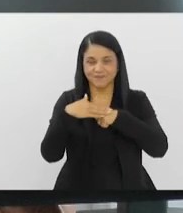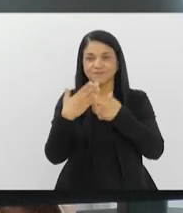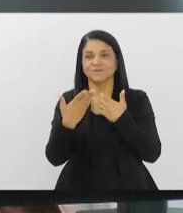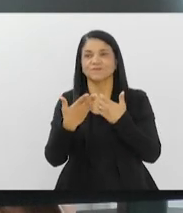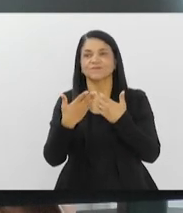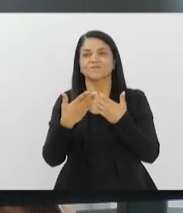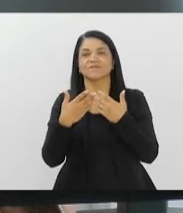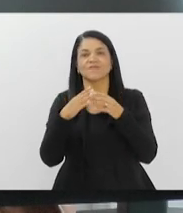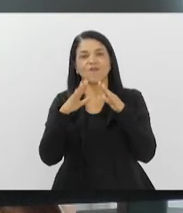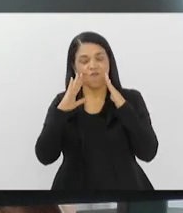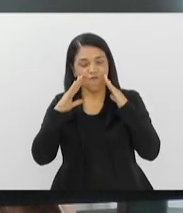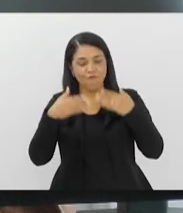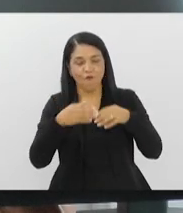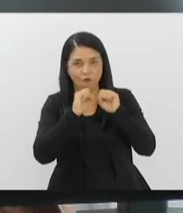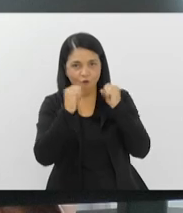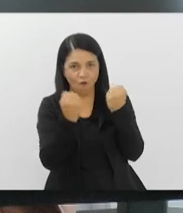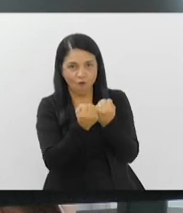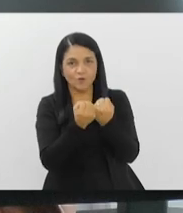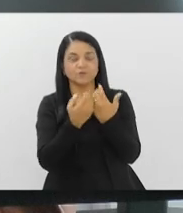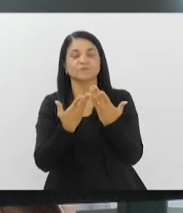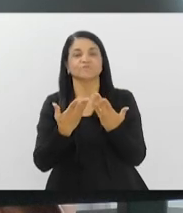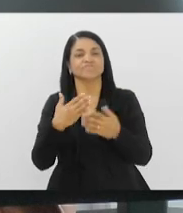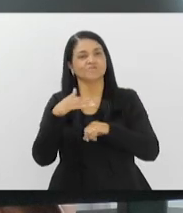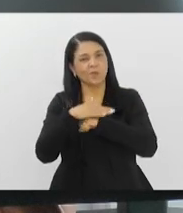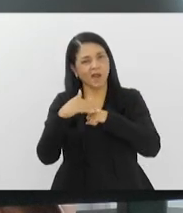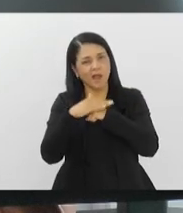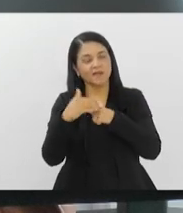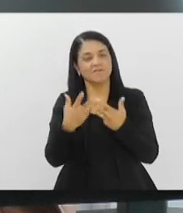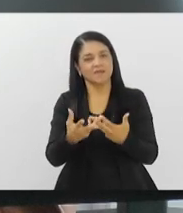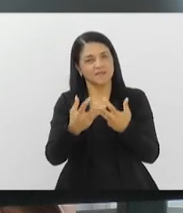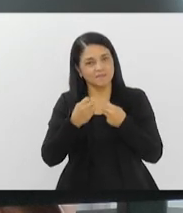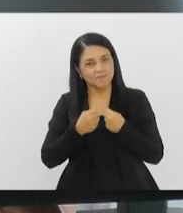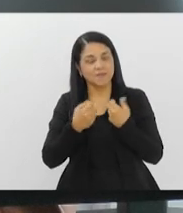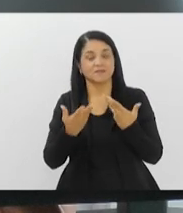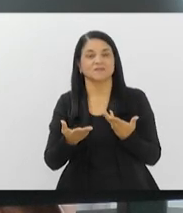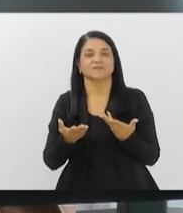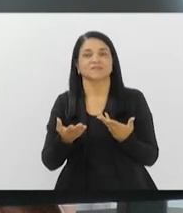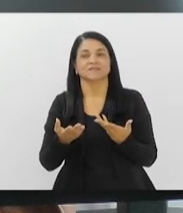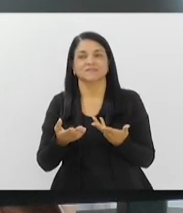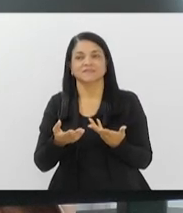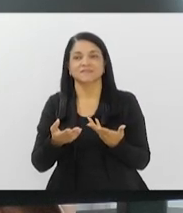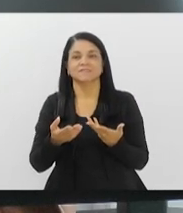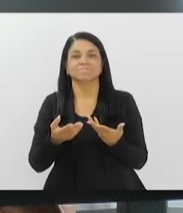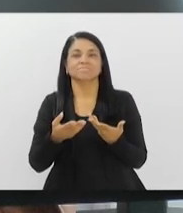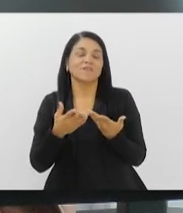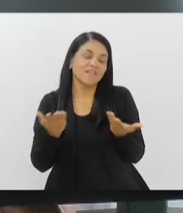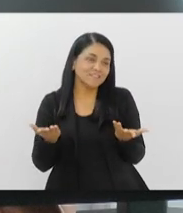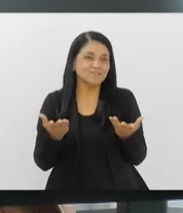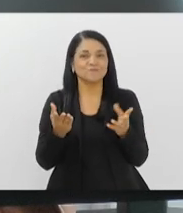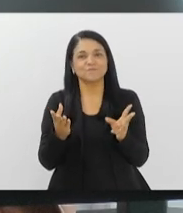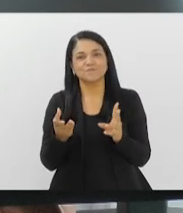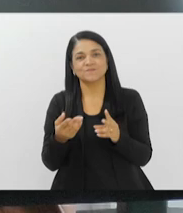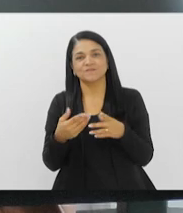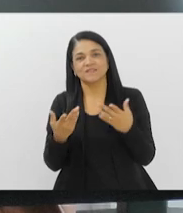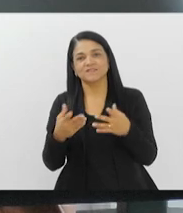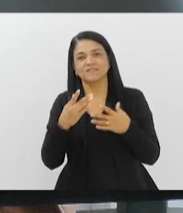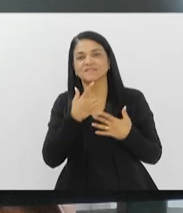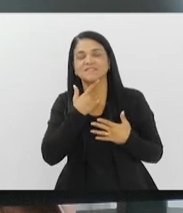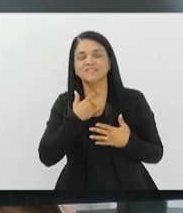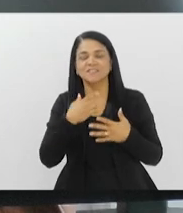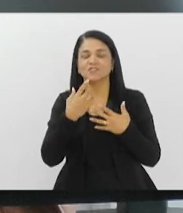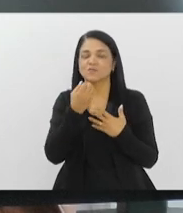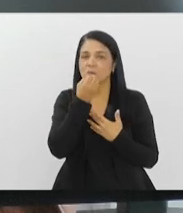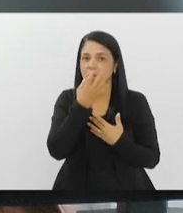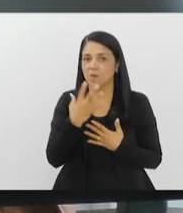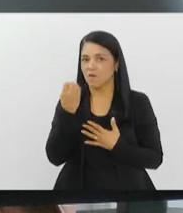Ao fórum também, por estar nos recebendo com tanto carinho. Enfim, e é isso. Então, desejo a todos uma ótima viagem.